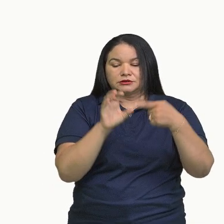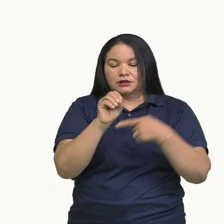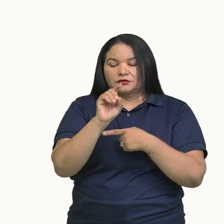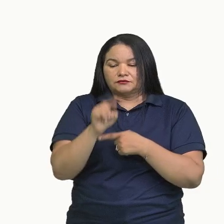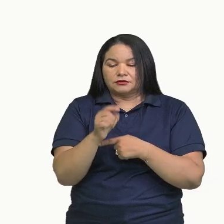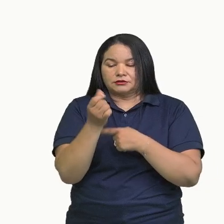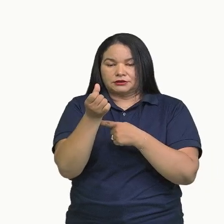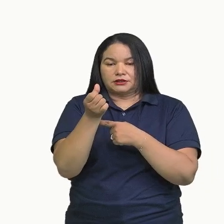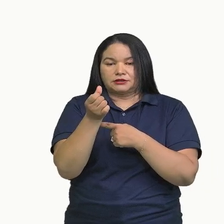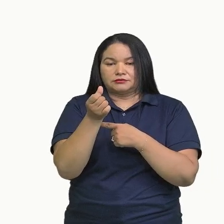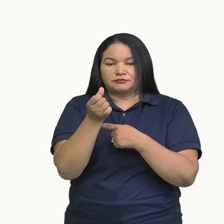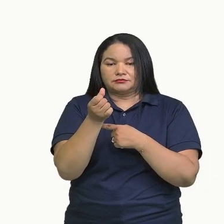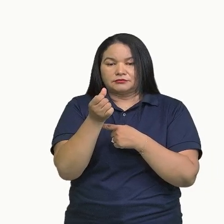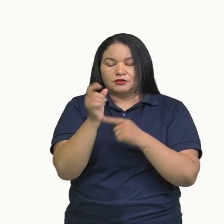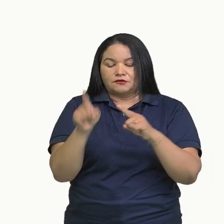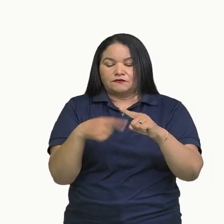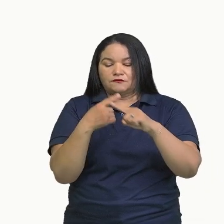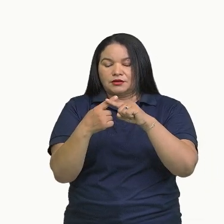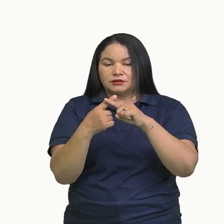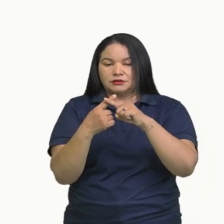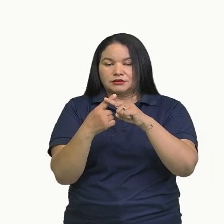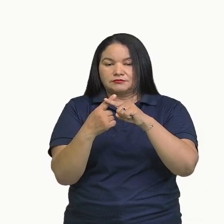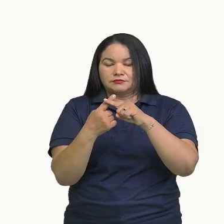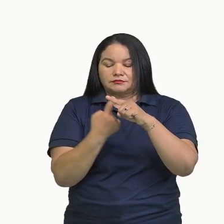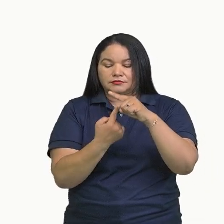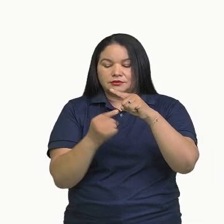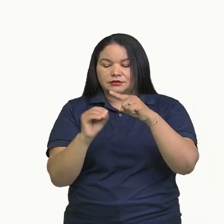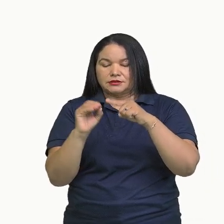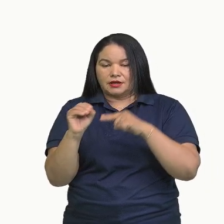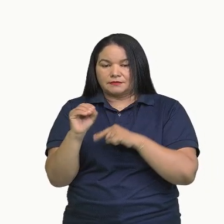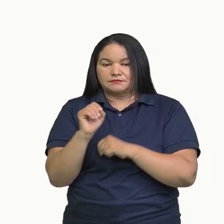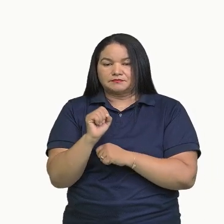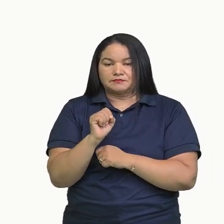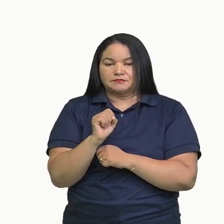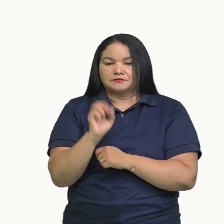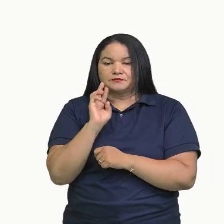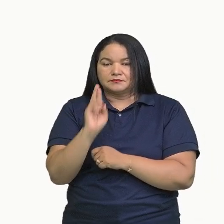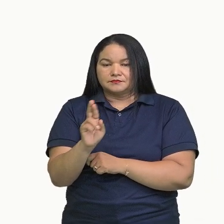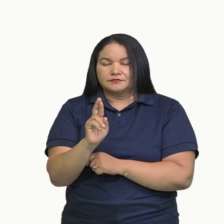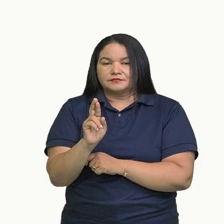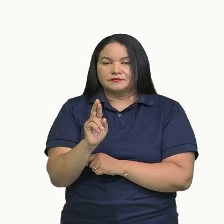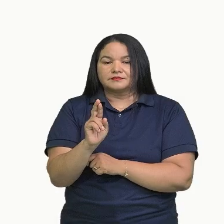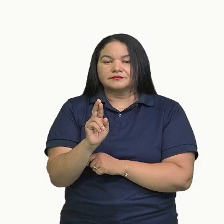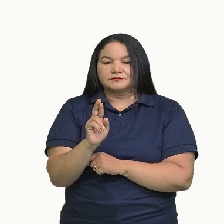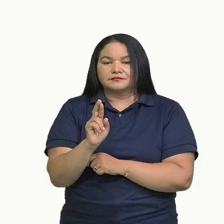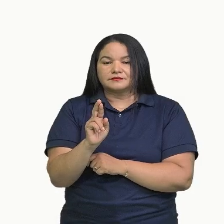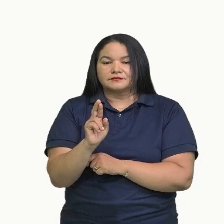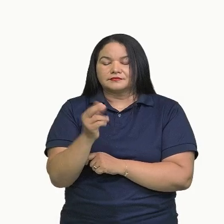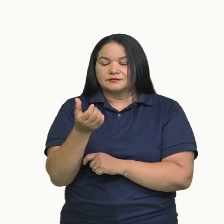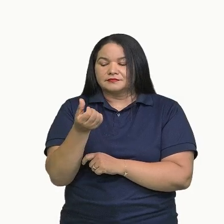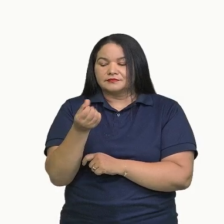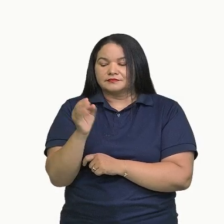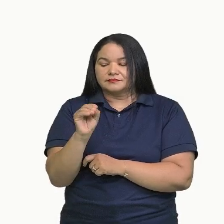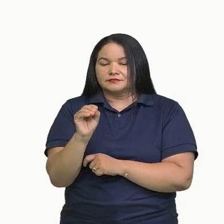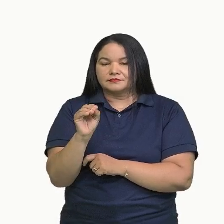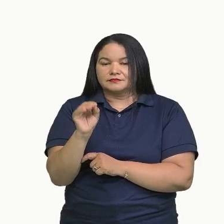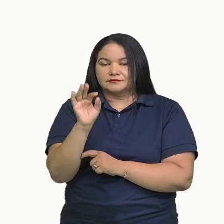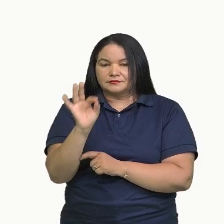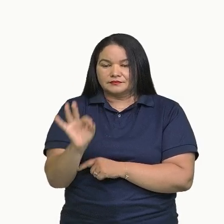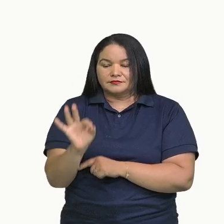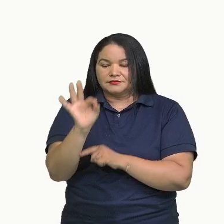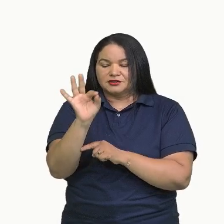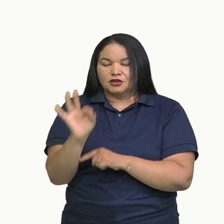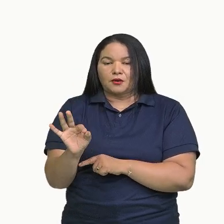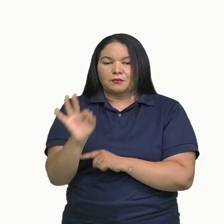e você vai multiplicar o resultado por 100. O resultado aí dessa multiplicação já vai dar um número em quem? Em